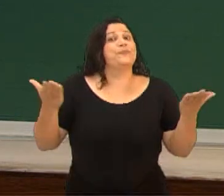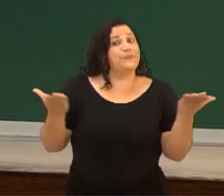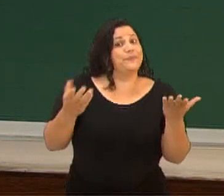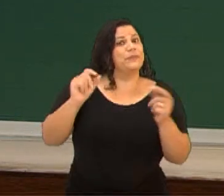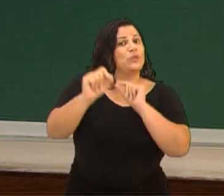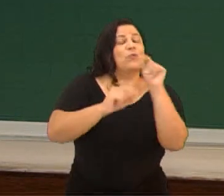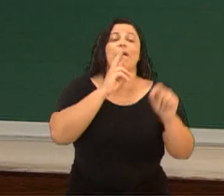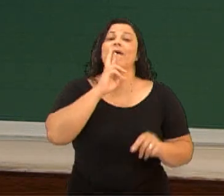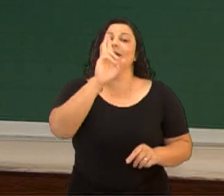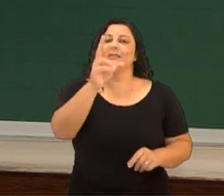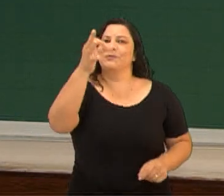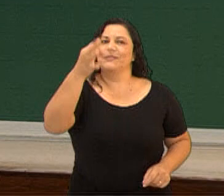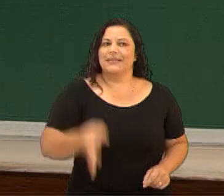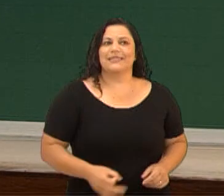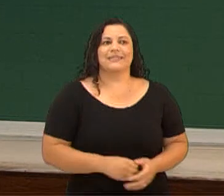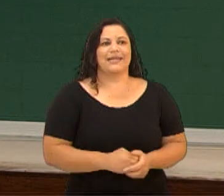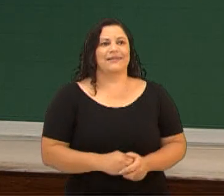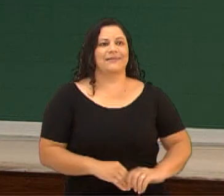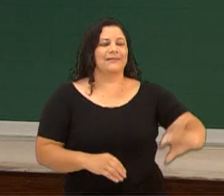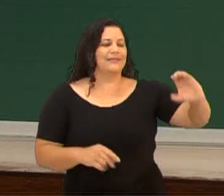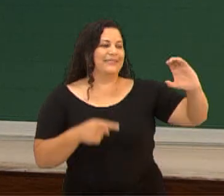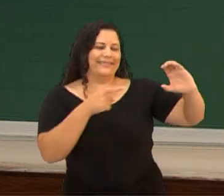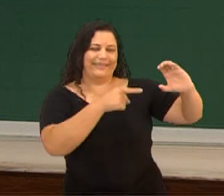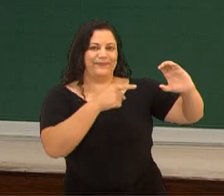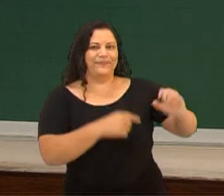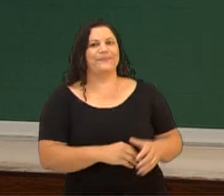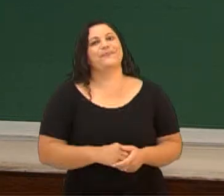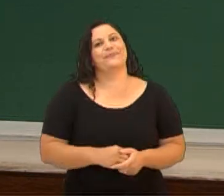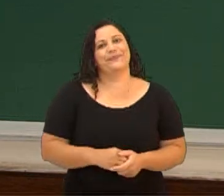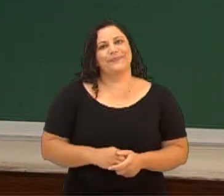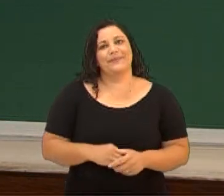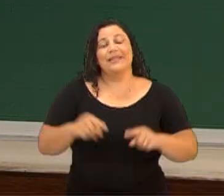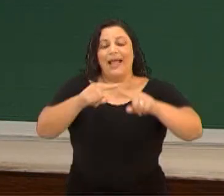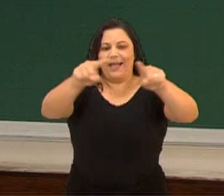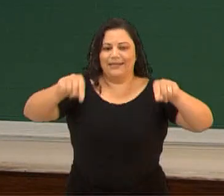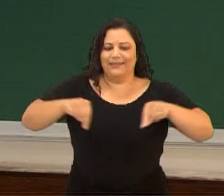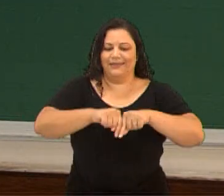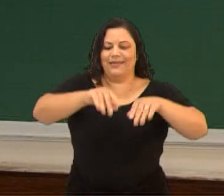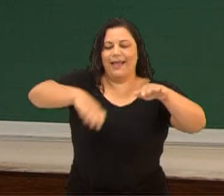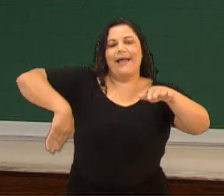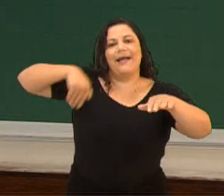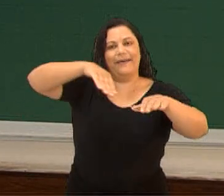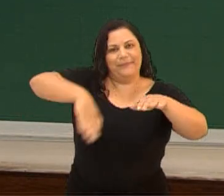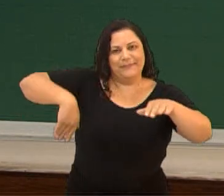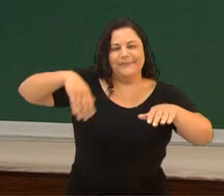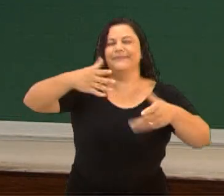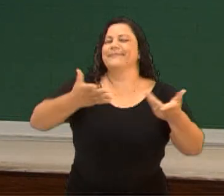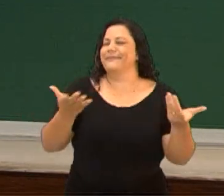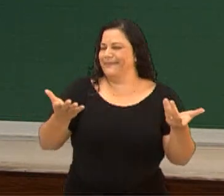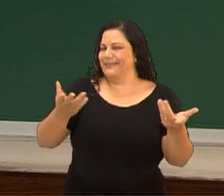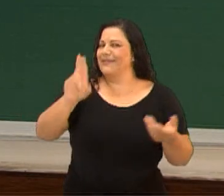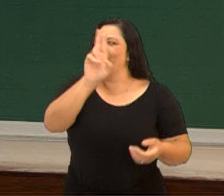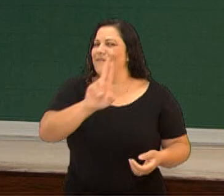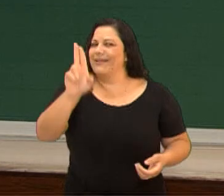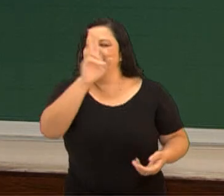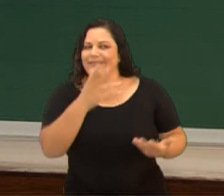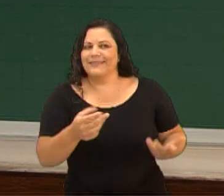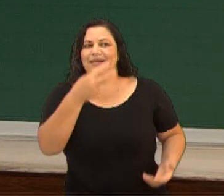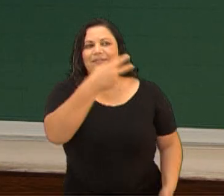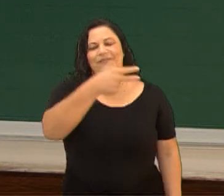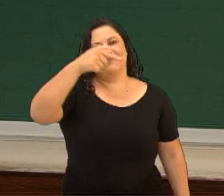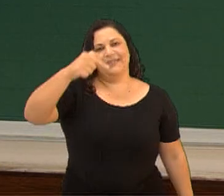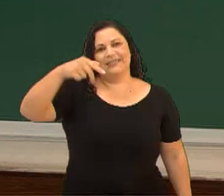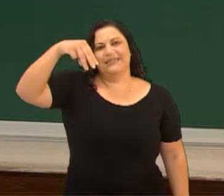a alternativa correta? Letra C. Essa piscina, lá na casa do Fábio, vai utilizar